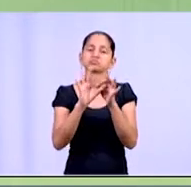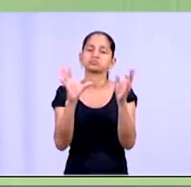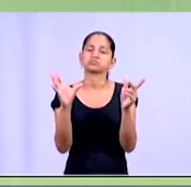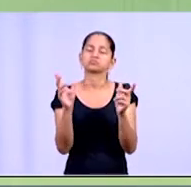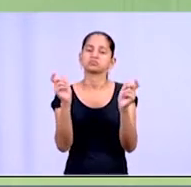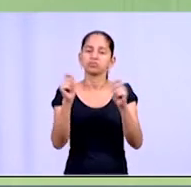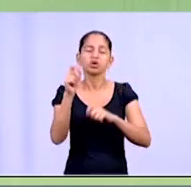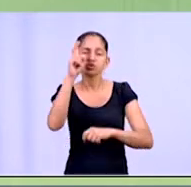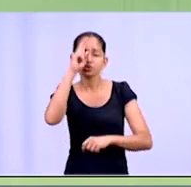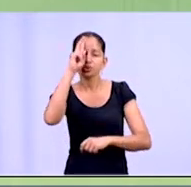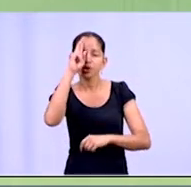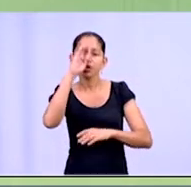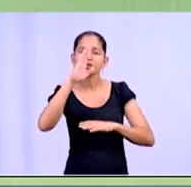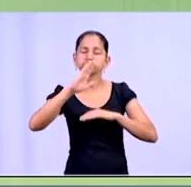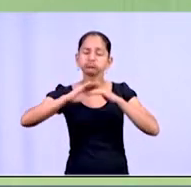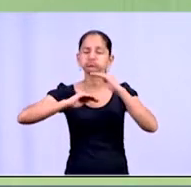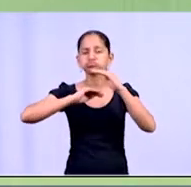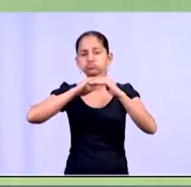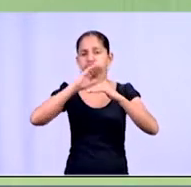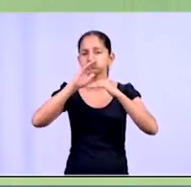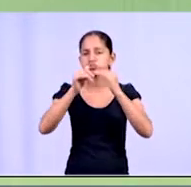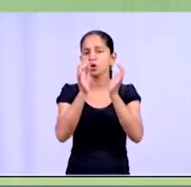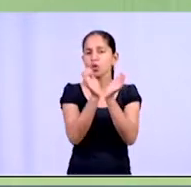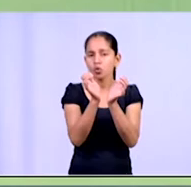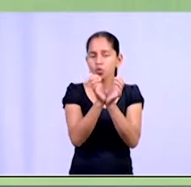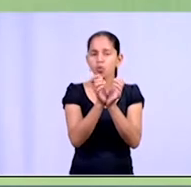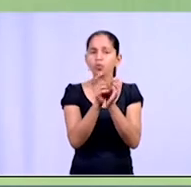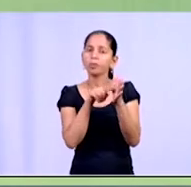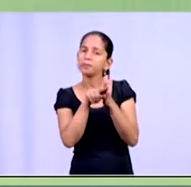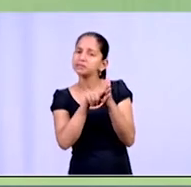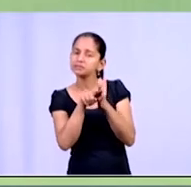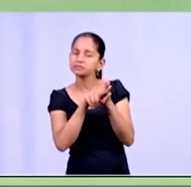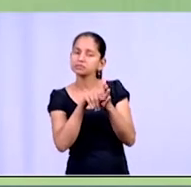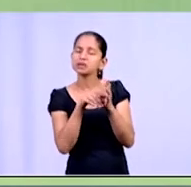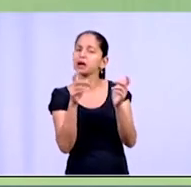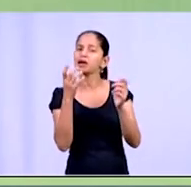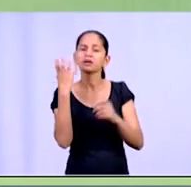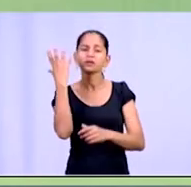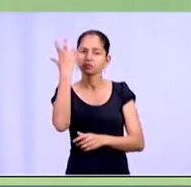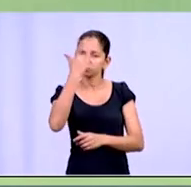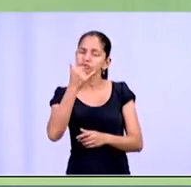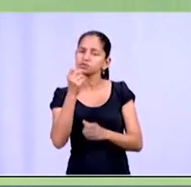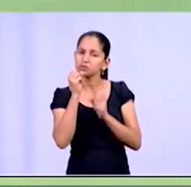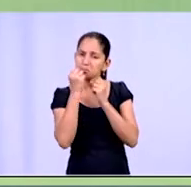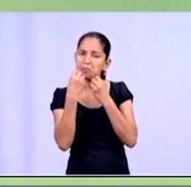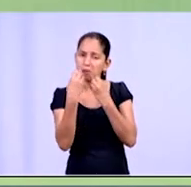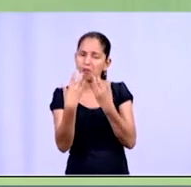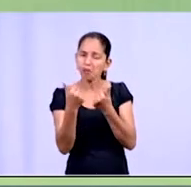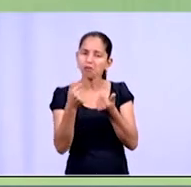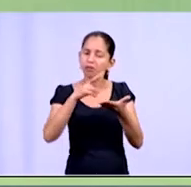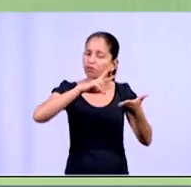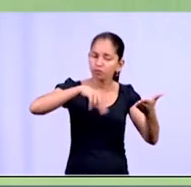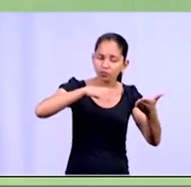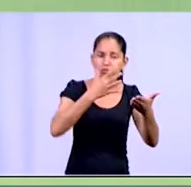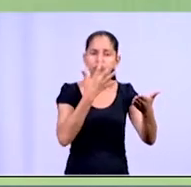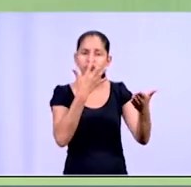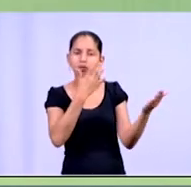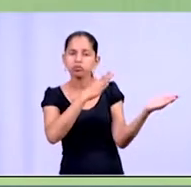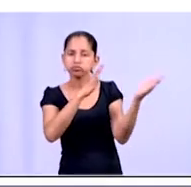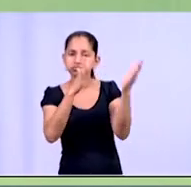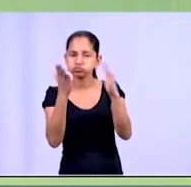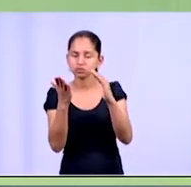essa história de como foi a equipe designada para a Intel. Bem bonita essa história, vale a pena vocês darem uma assistida lá no